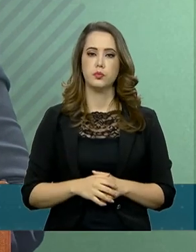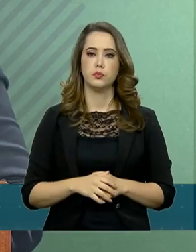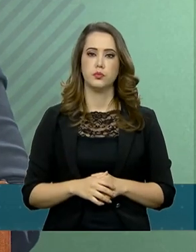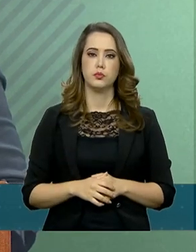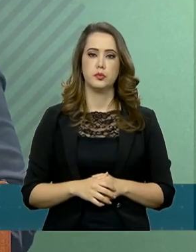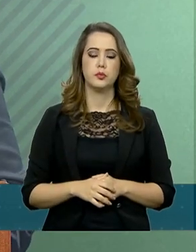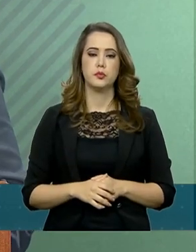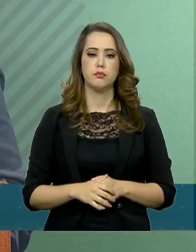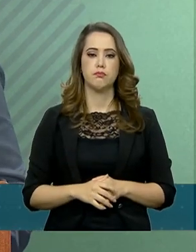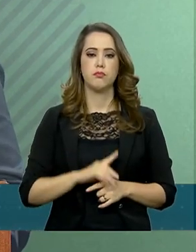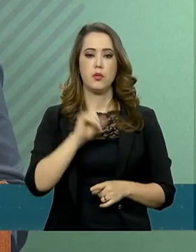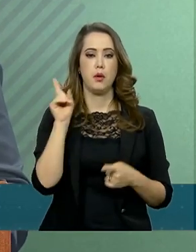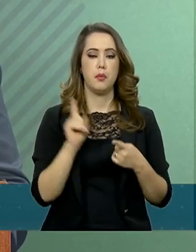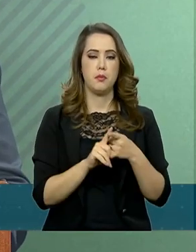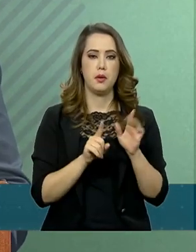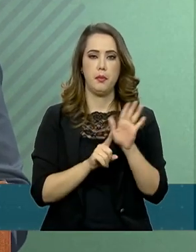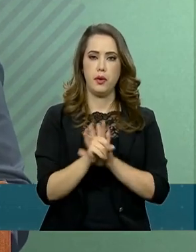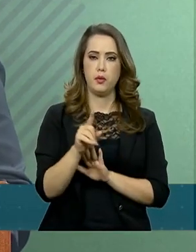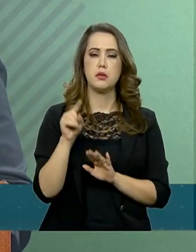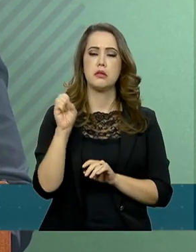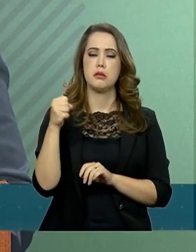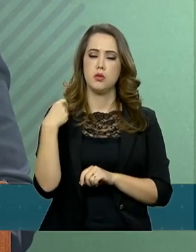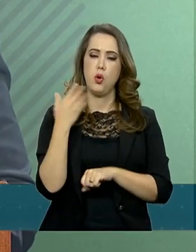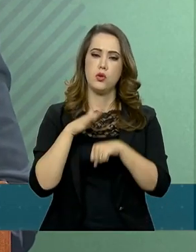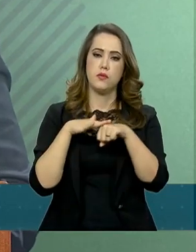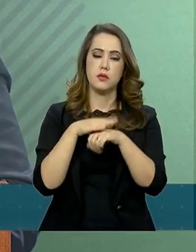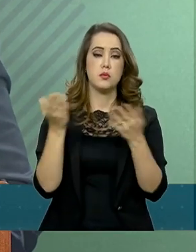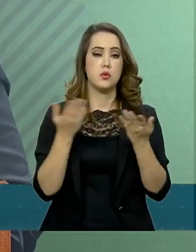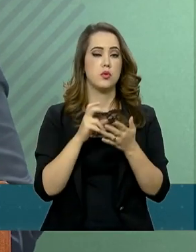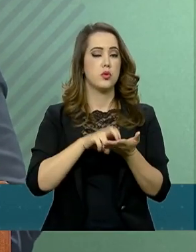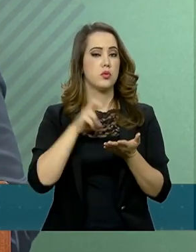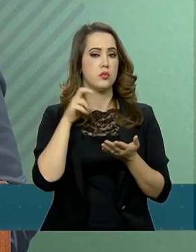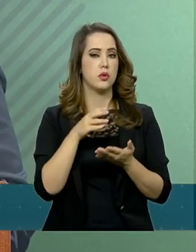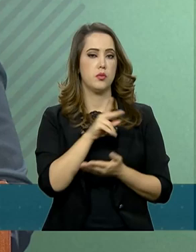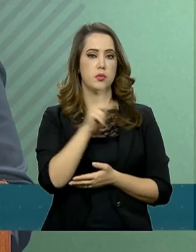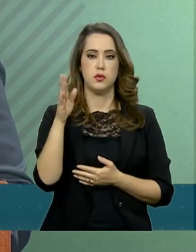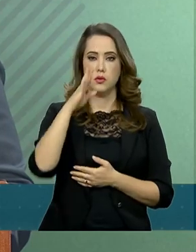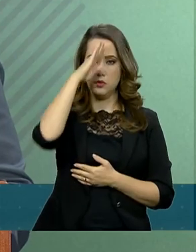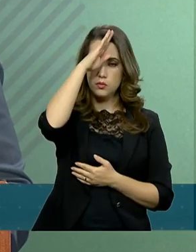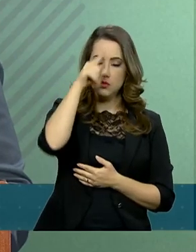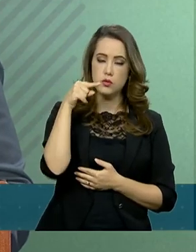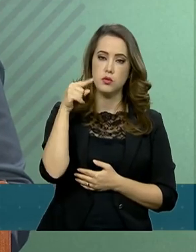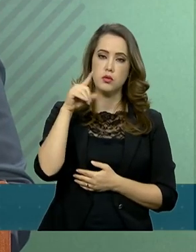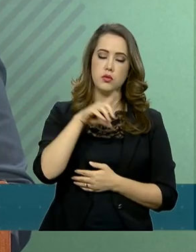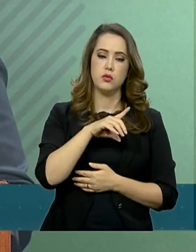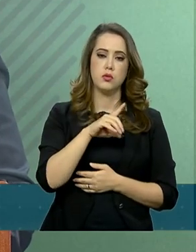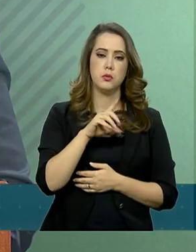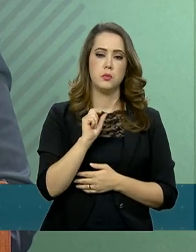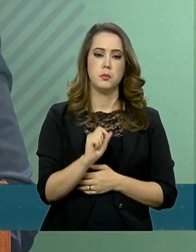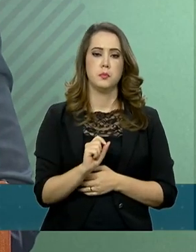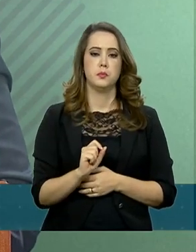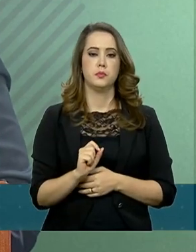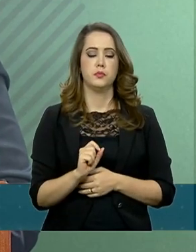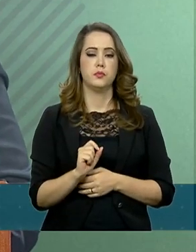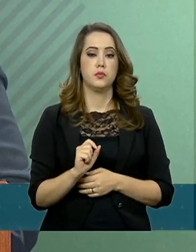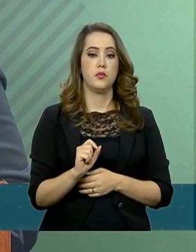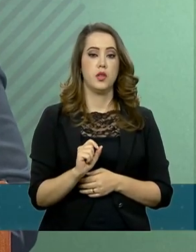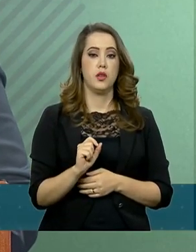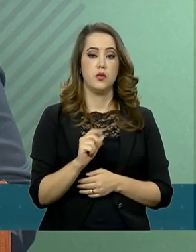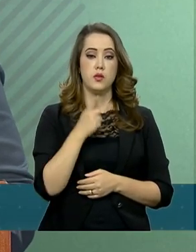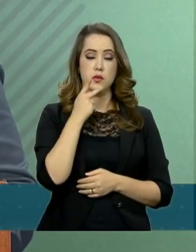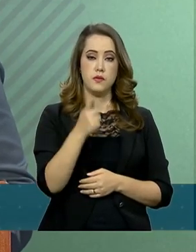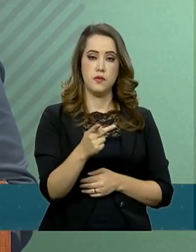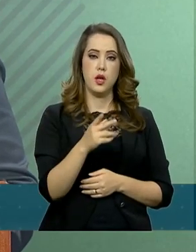primeira pergunta sim conversamos hoje pela manhã com o senhor presidente que nos é deu suporte